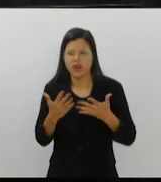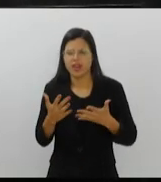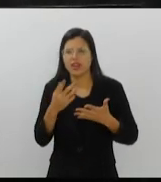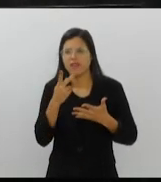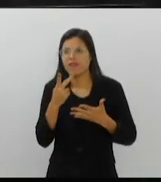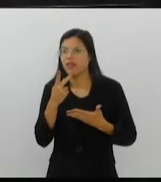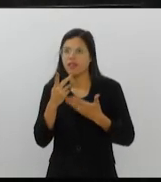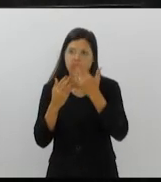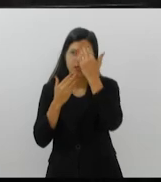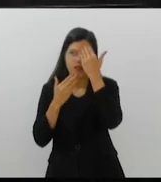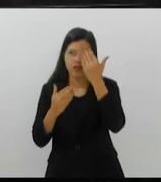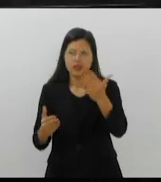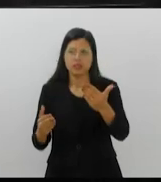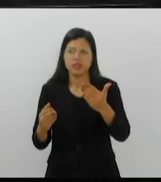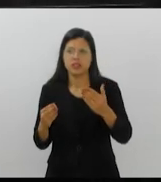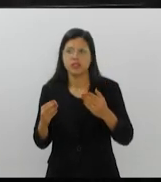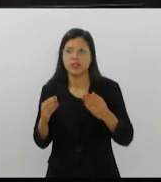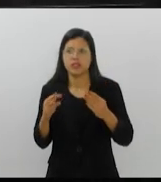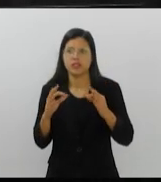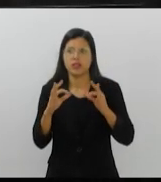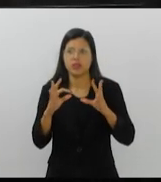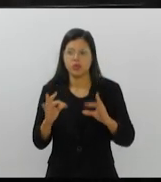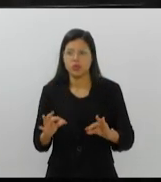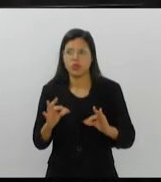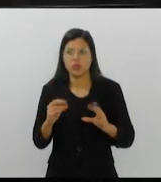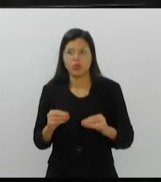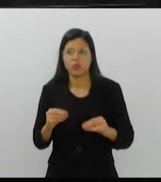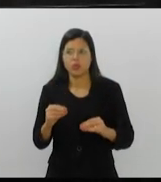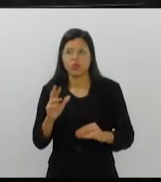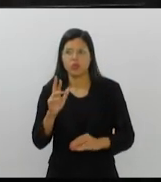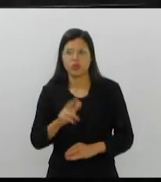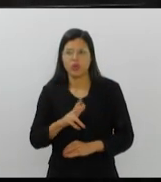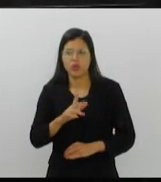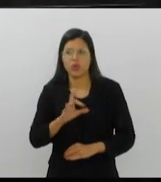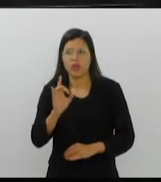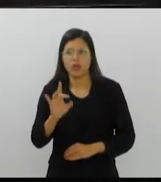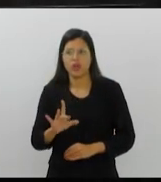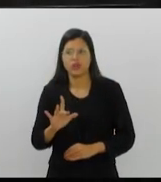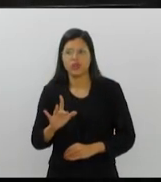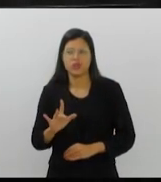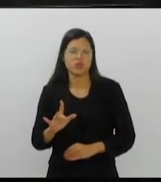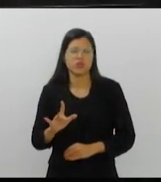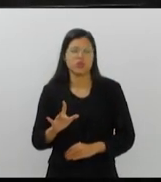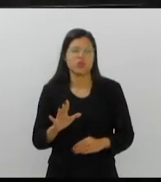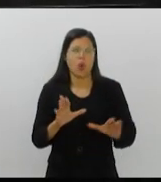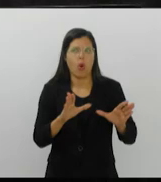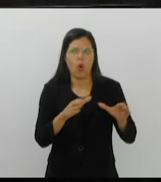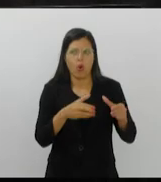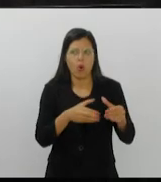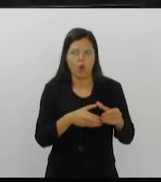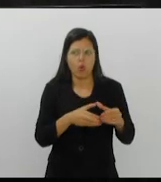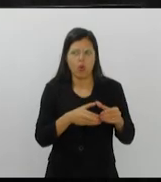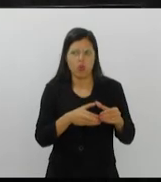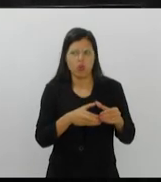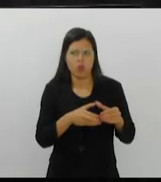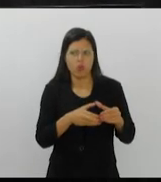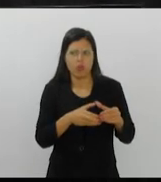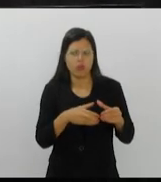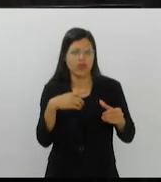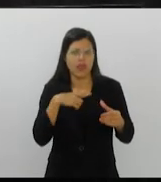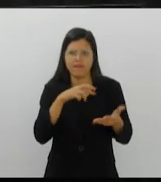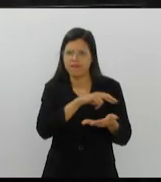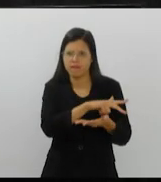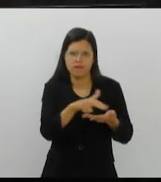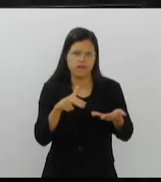e agradecer a todos que um time não é só formado de atacante e defesa, um time é formado meio campo, ataque e